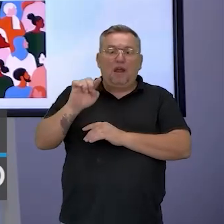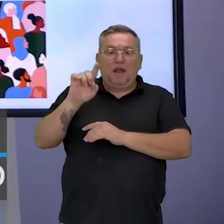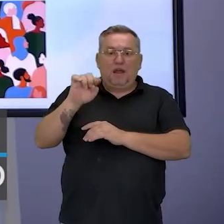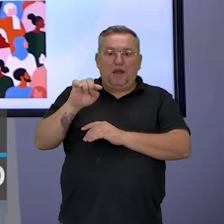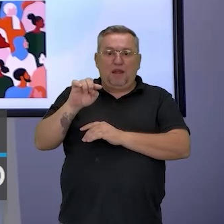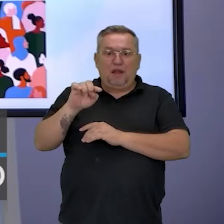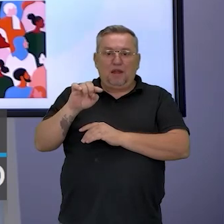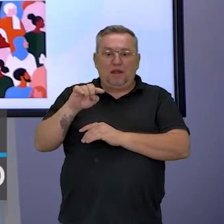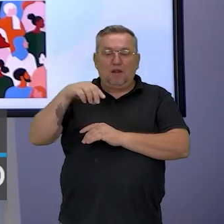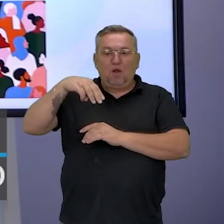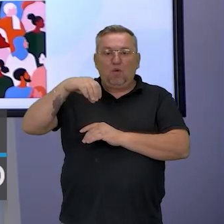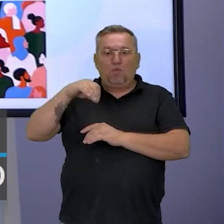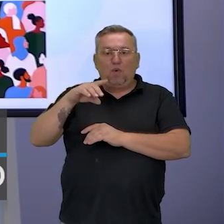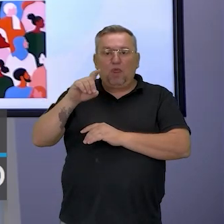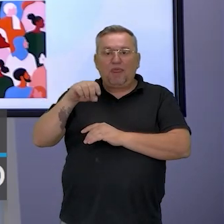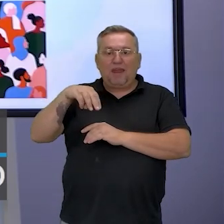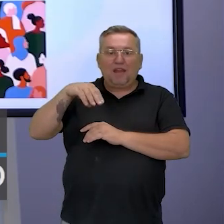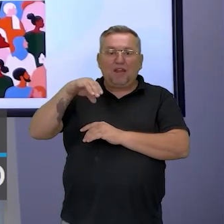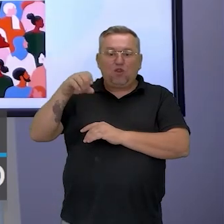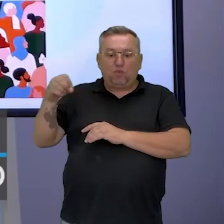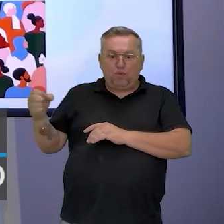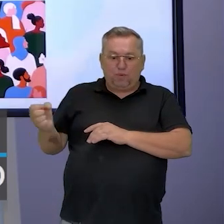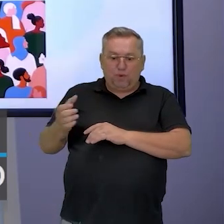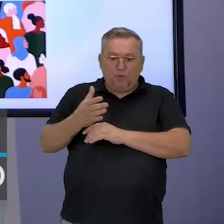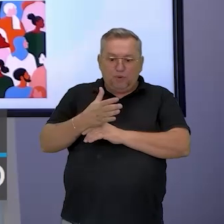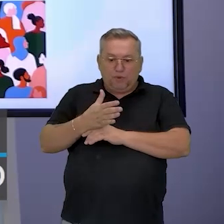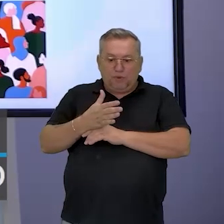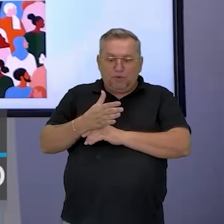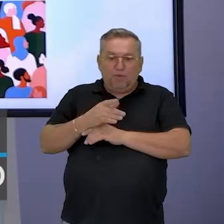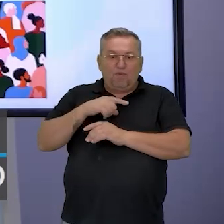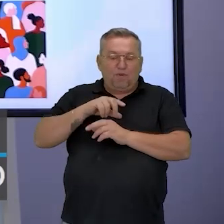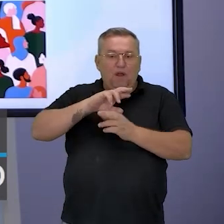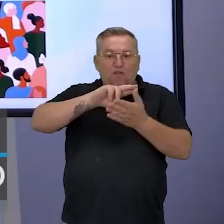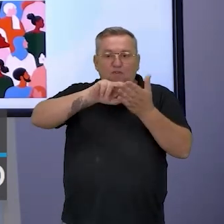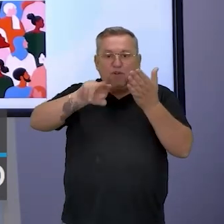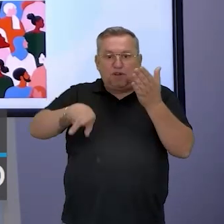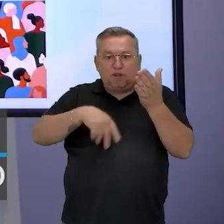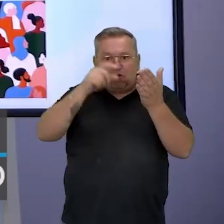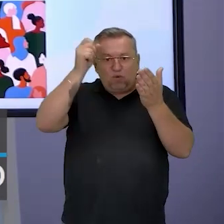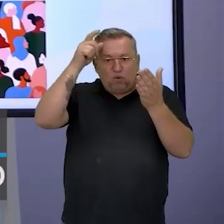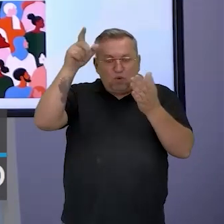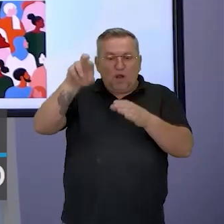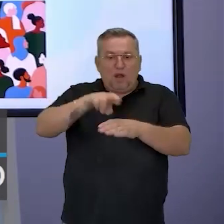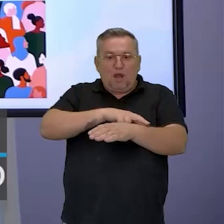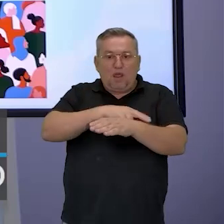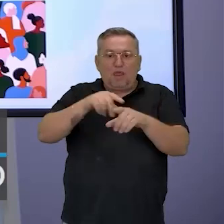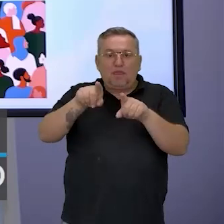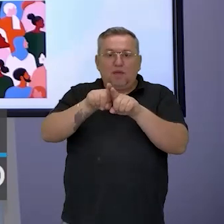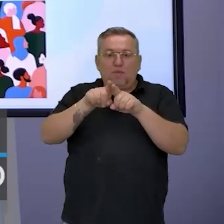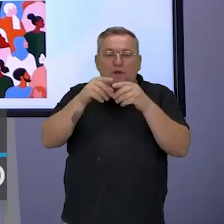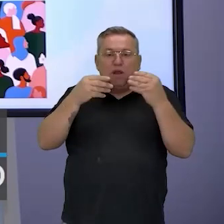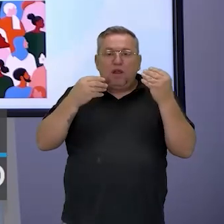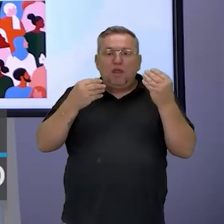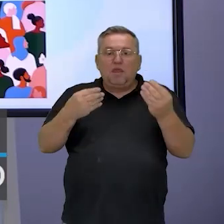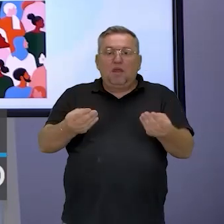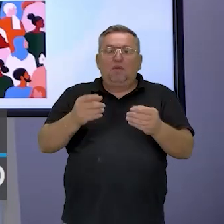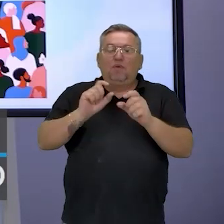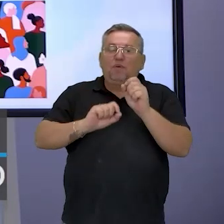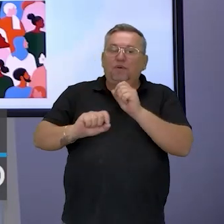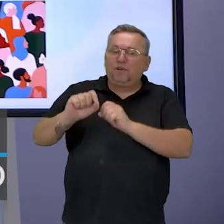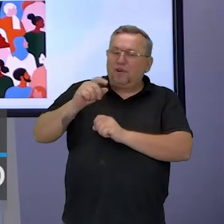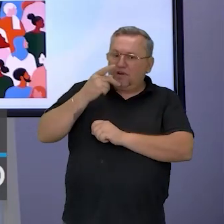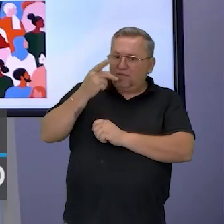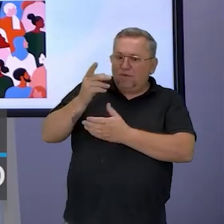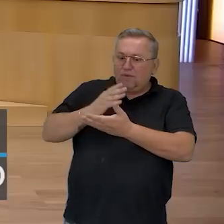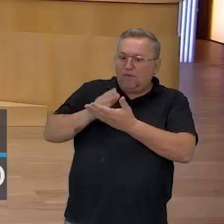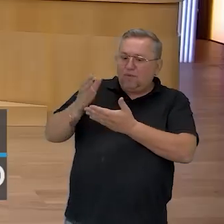o modernismo, né? Celebrando a diversidade cultural e étnica e dando aquilo que a Mafê falou no